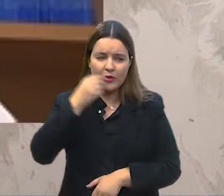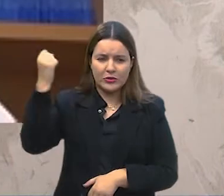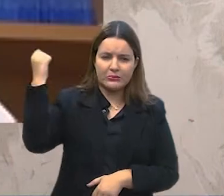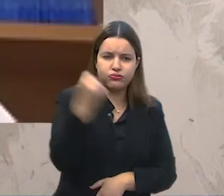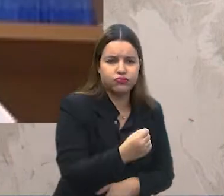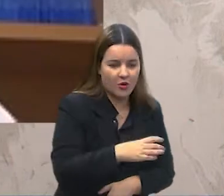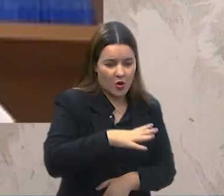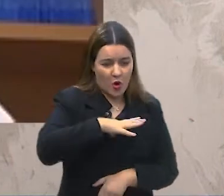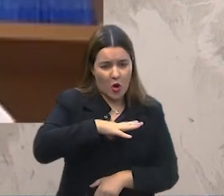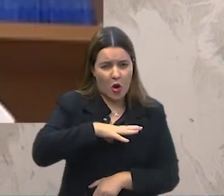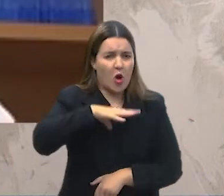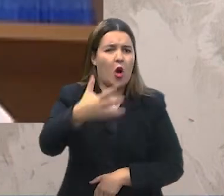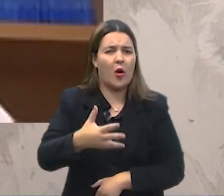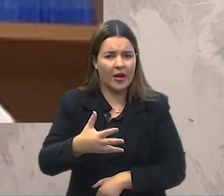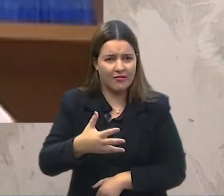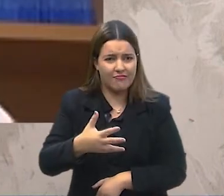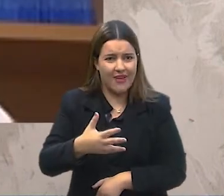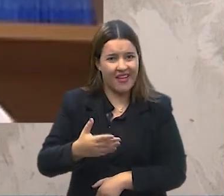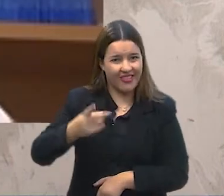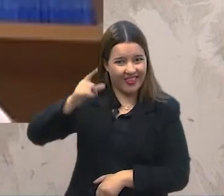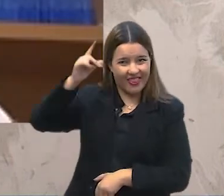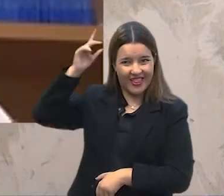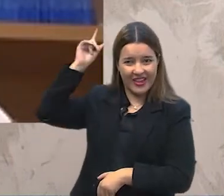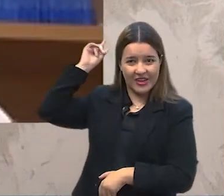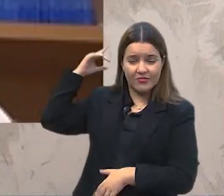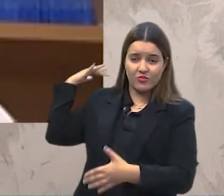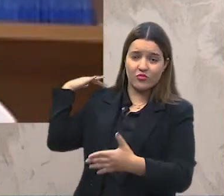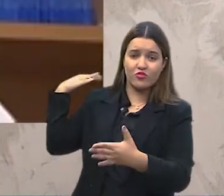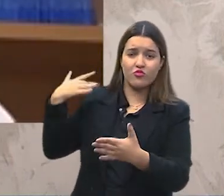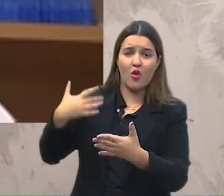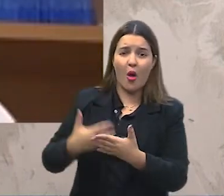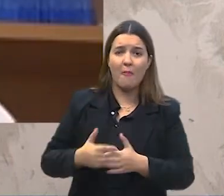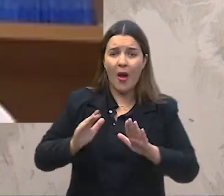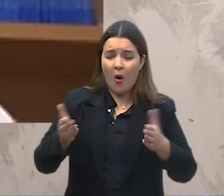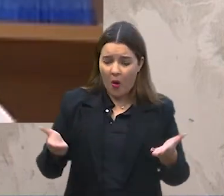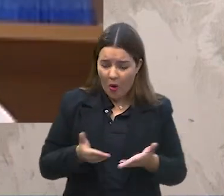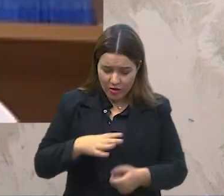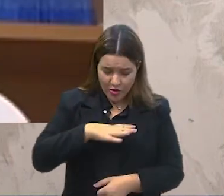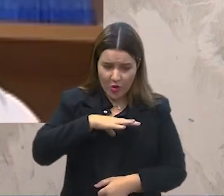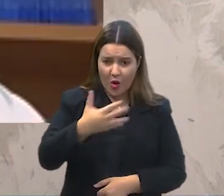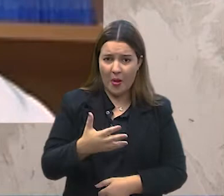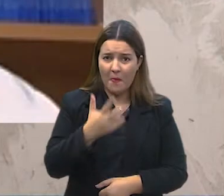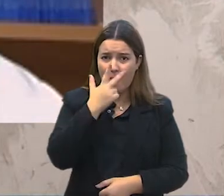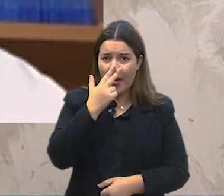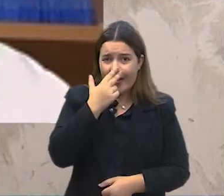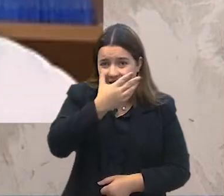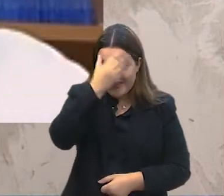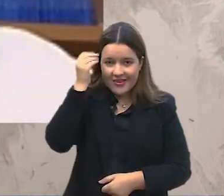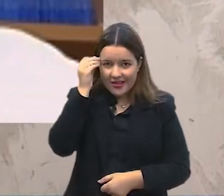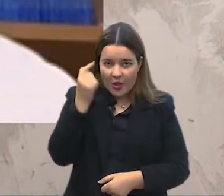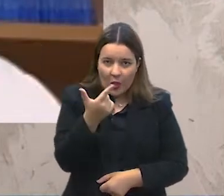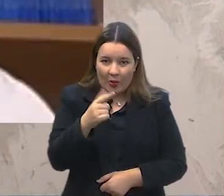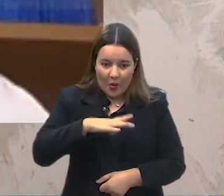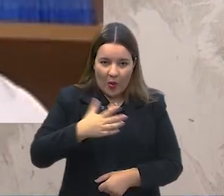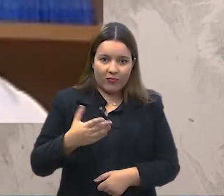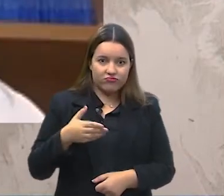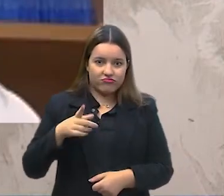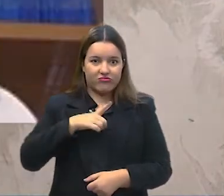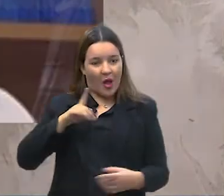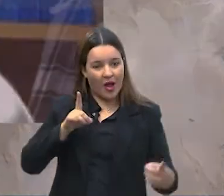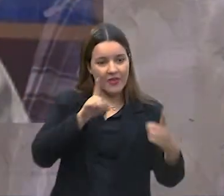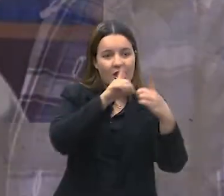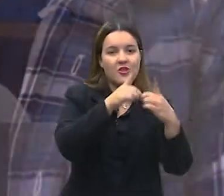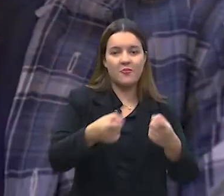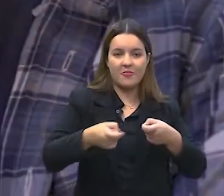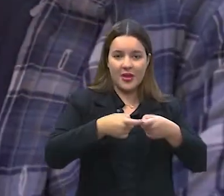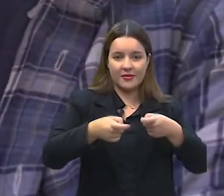homem alimentou e criou nesse tempo todo, ela é esquecida na hora de visitar o médico, né? Então o que acontece?